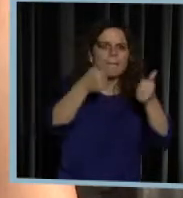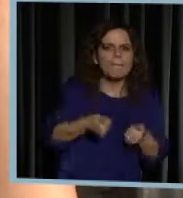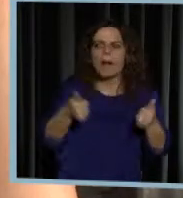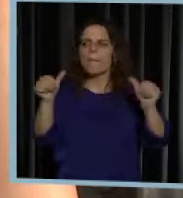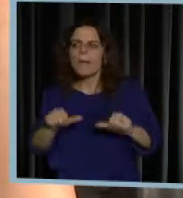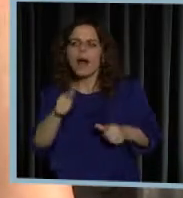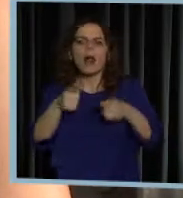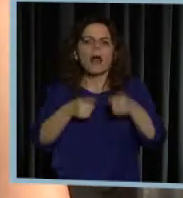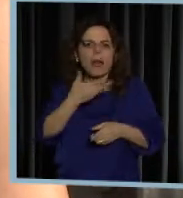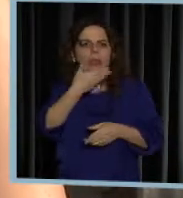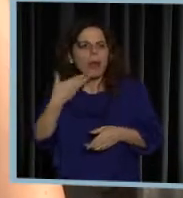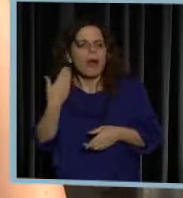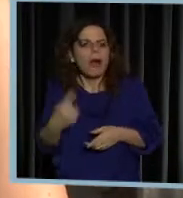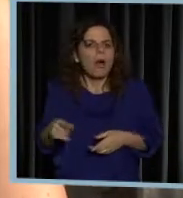condições